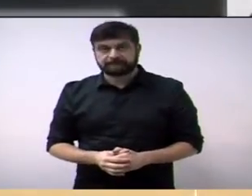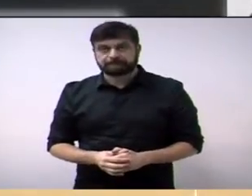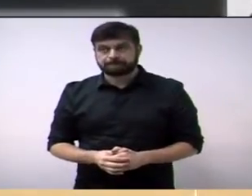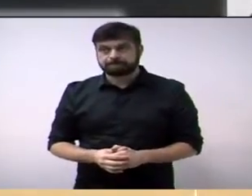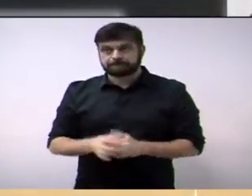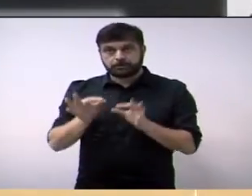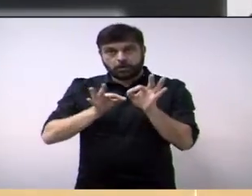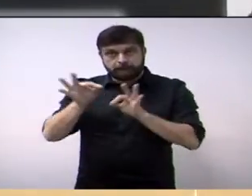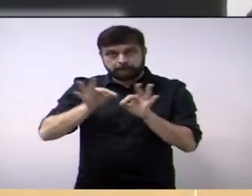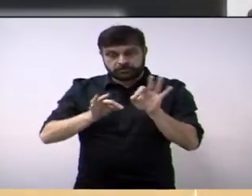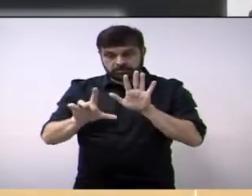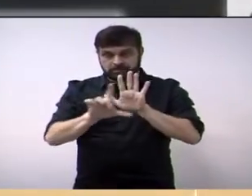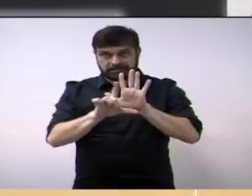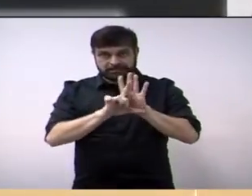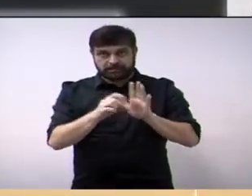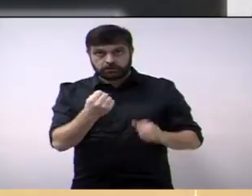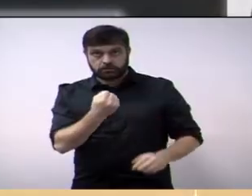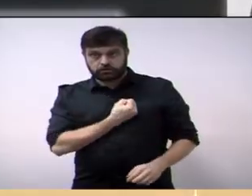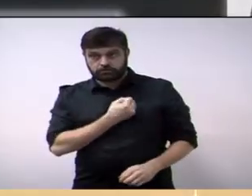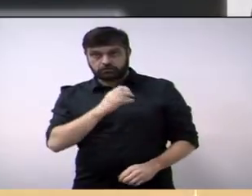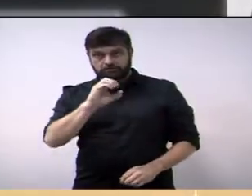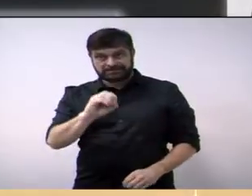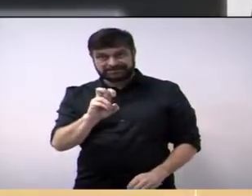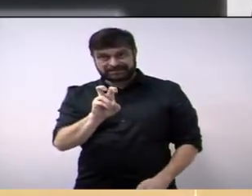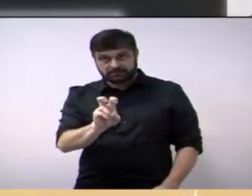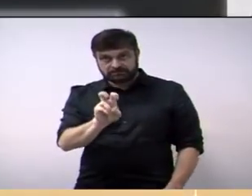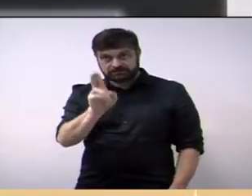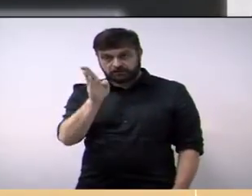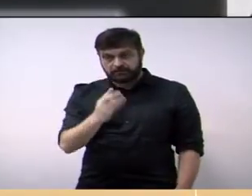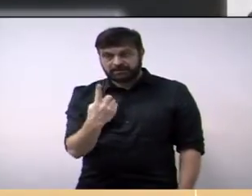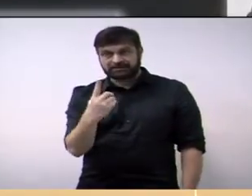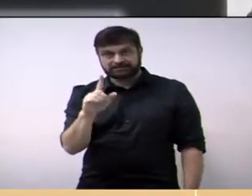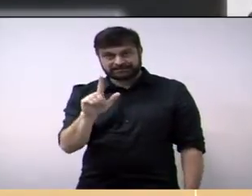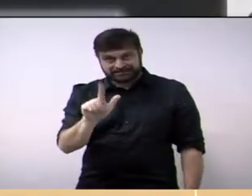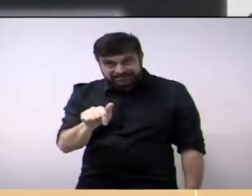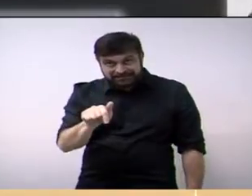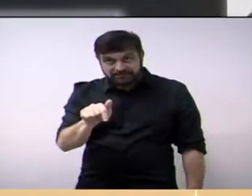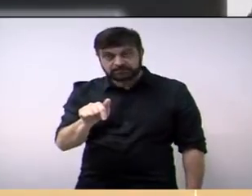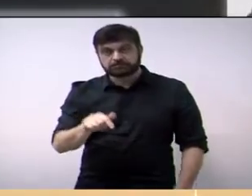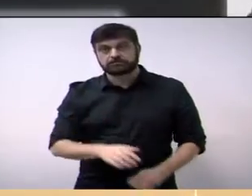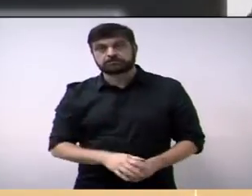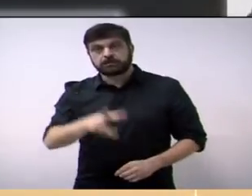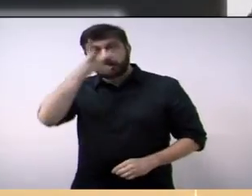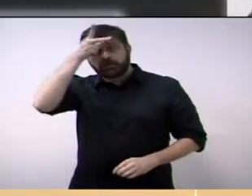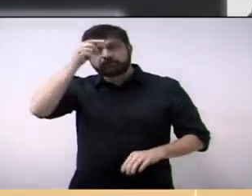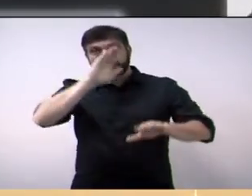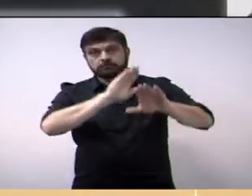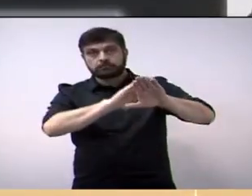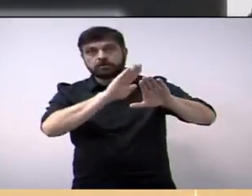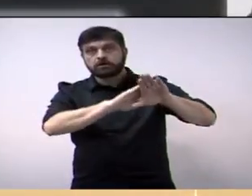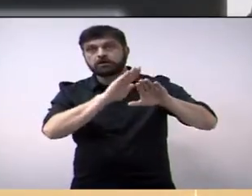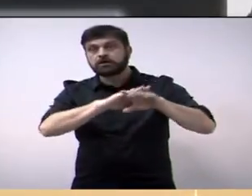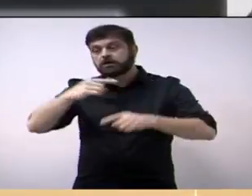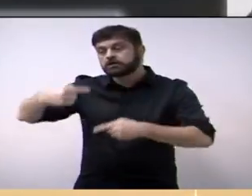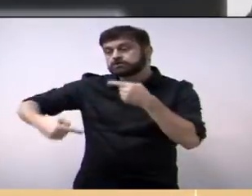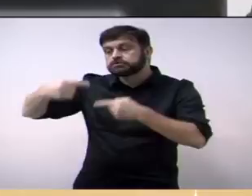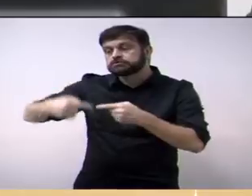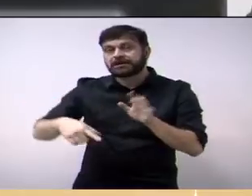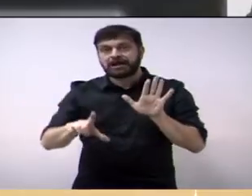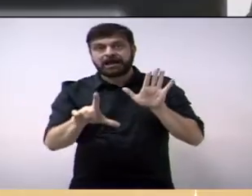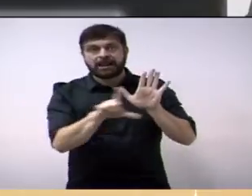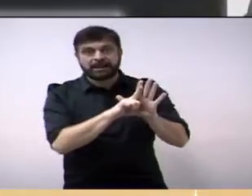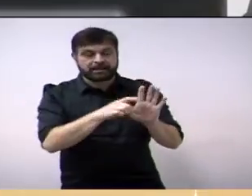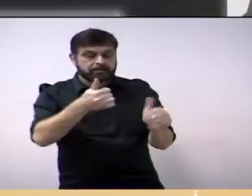O projeto de lei de número 05-2017 do Executivo está em discussão quanto à sua